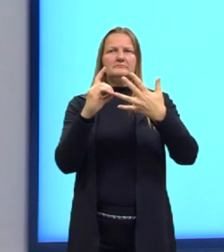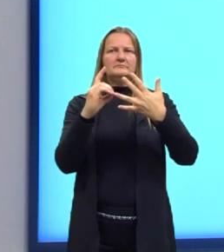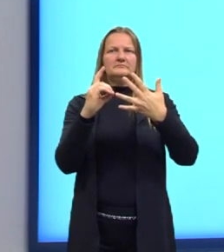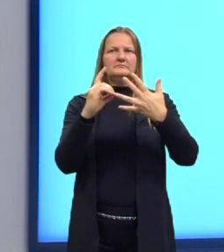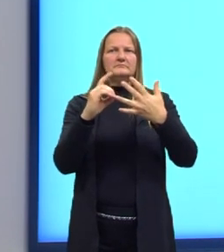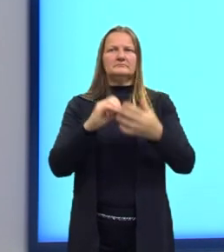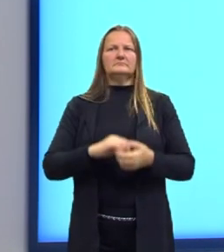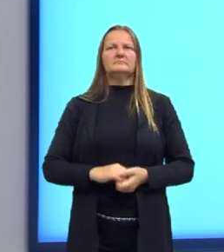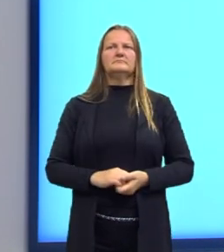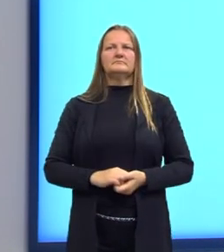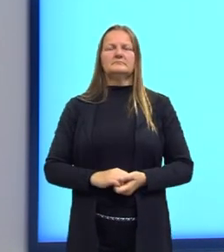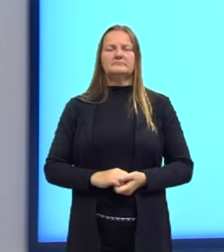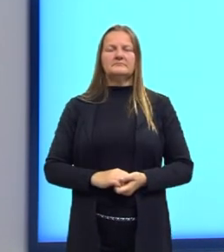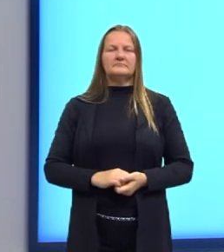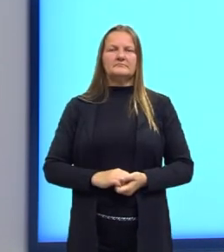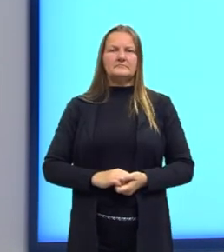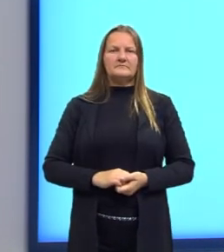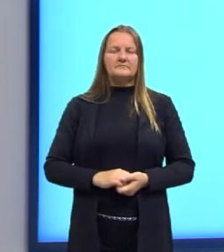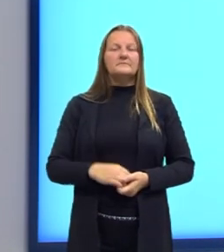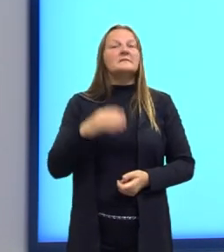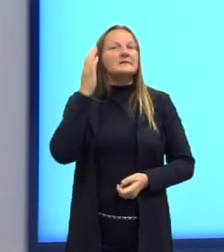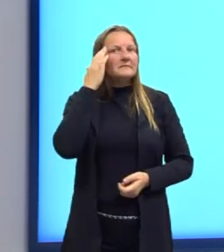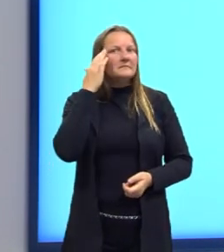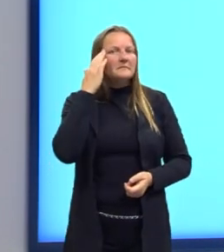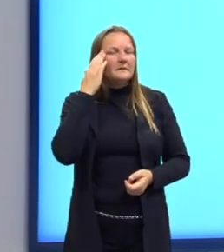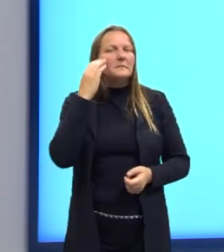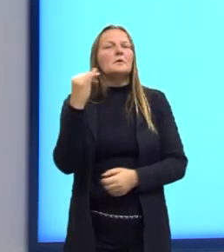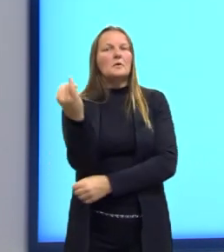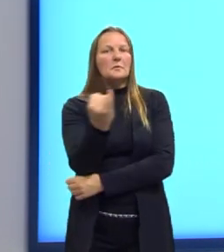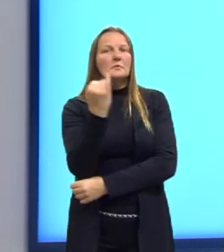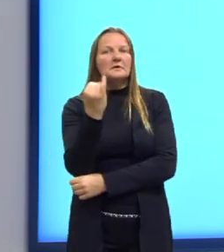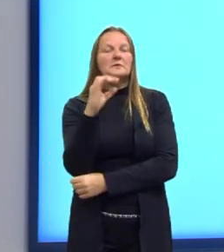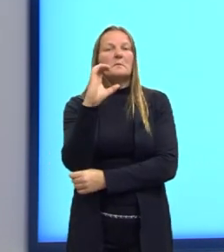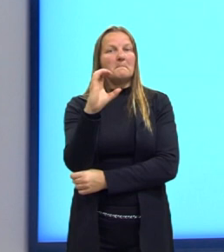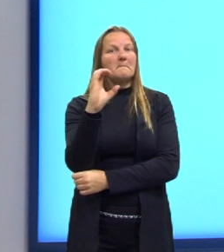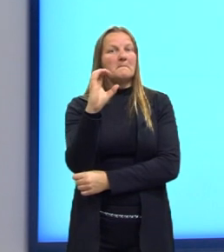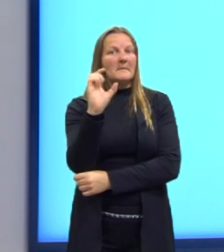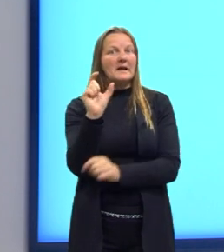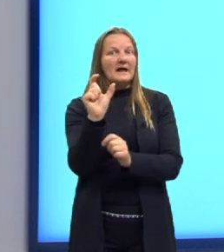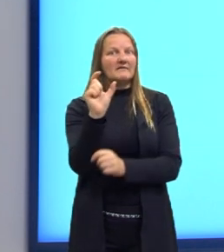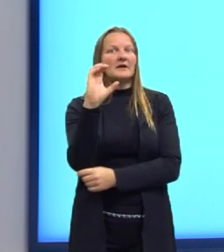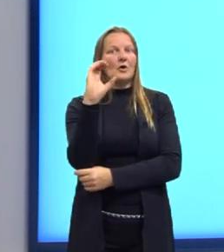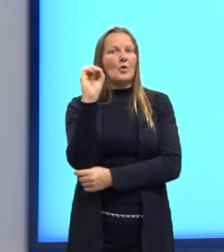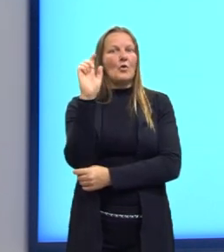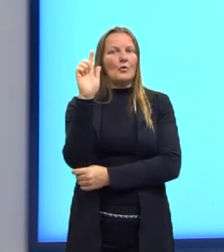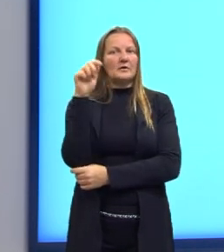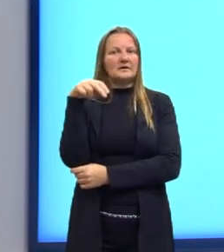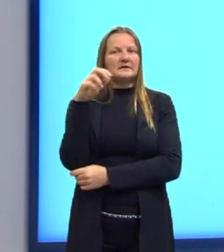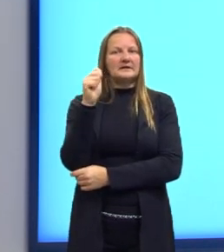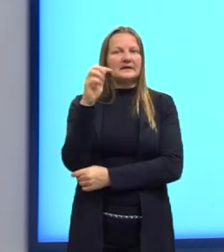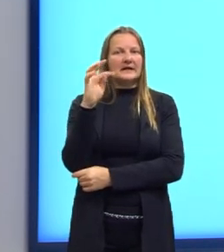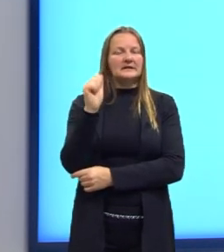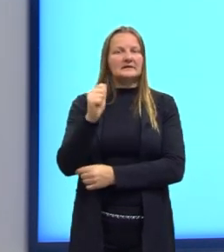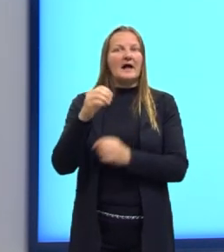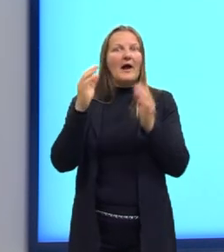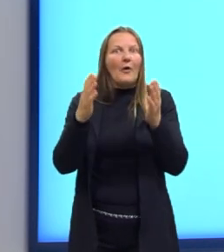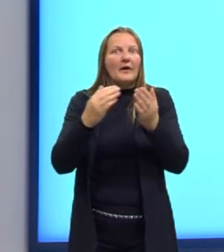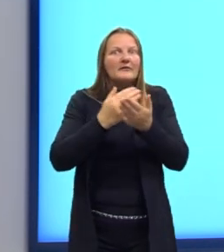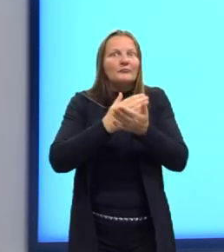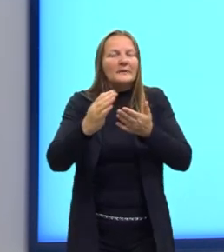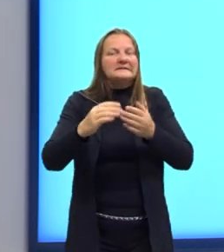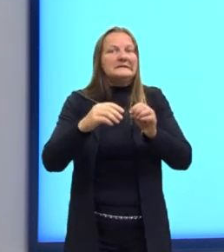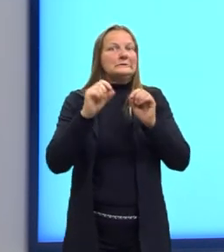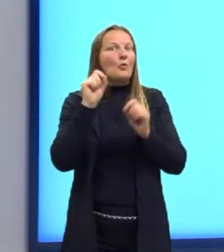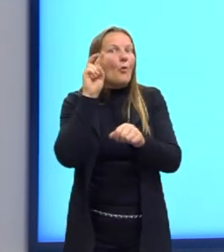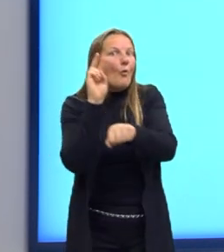B sabendo então da importância das palavras cognatas vamos agora então para os nossos falsos